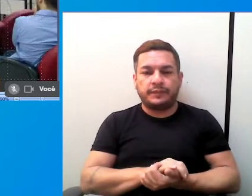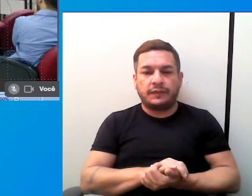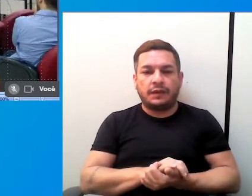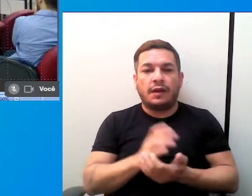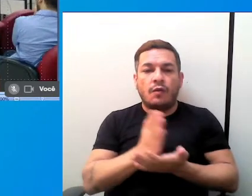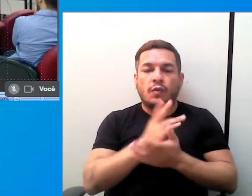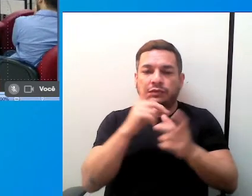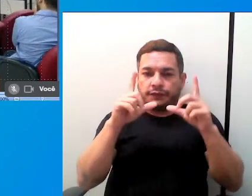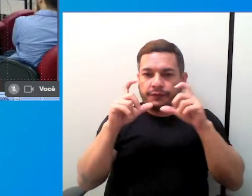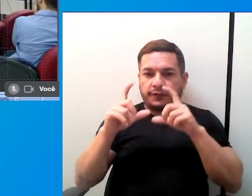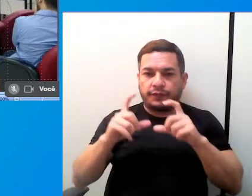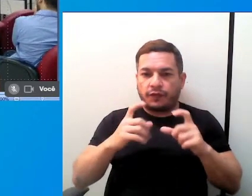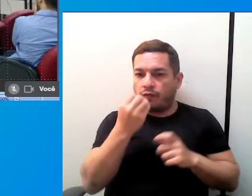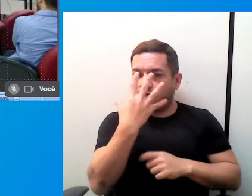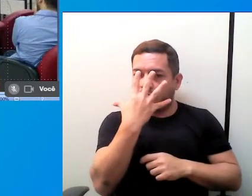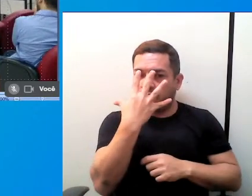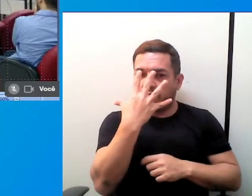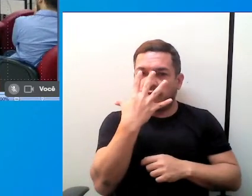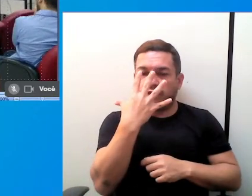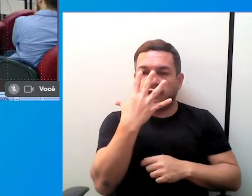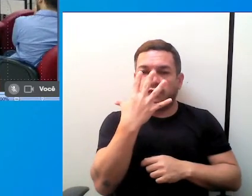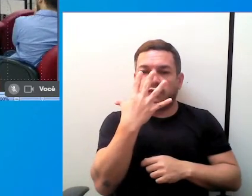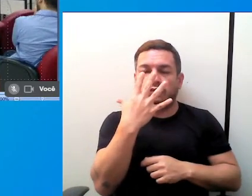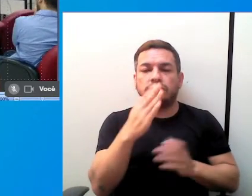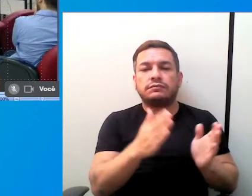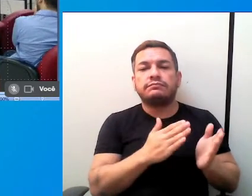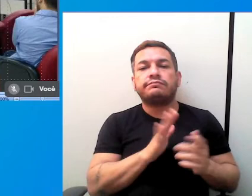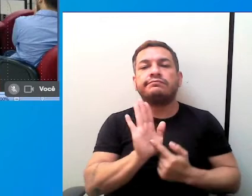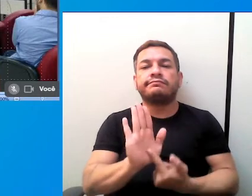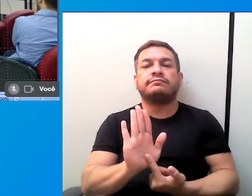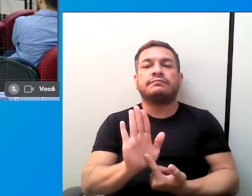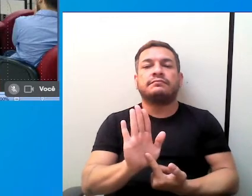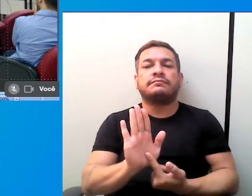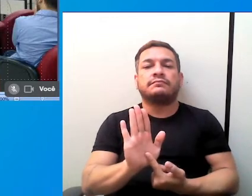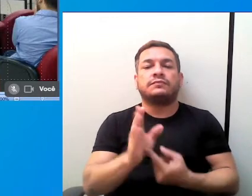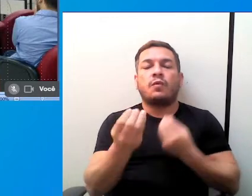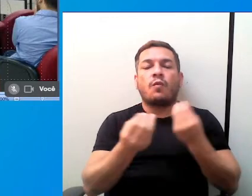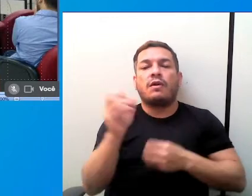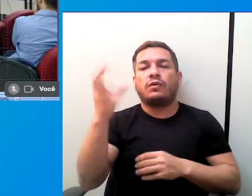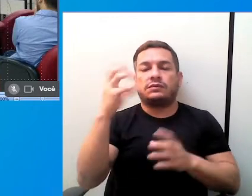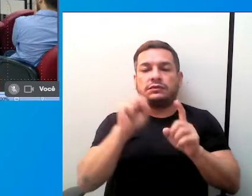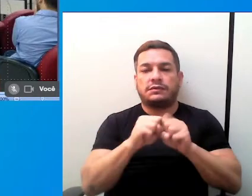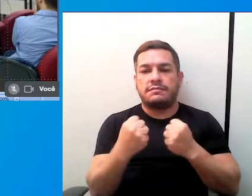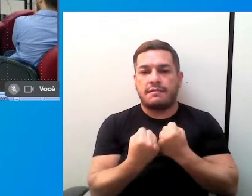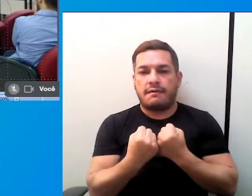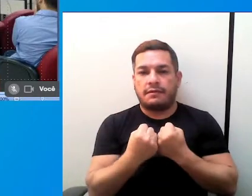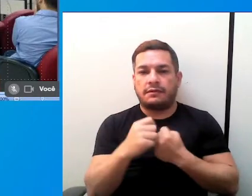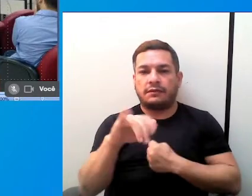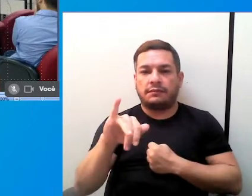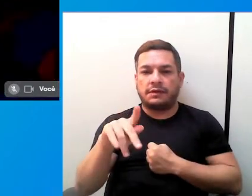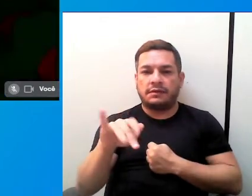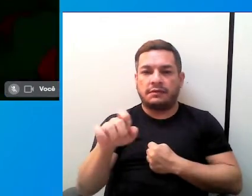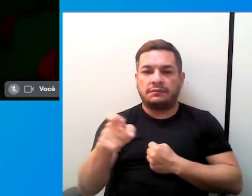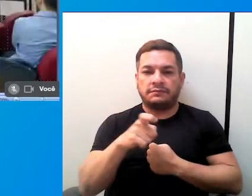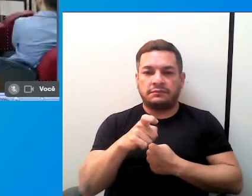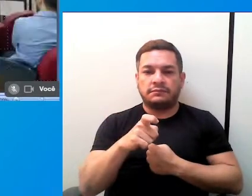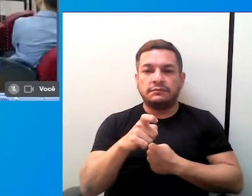algumas fotografias mostrando o processo dos seminários do PIEX, quando são feitas